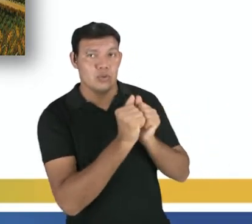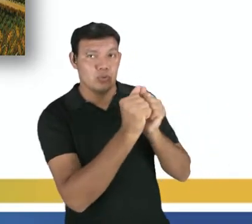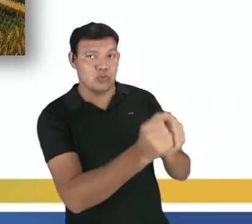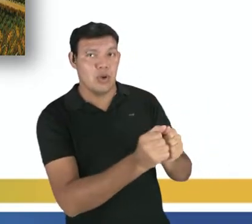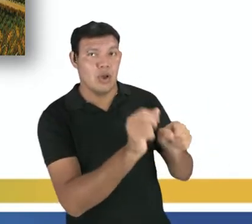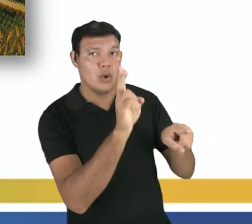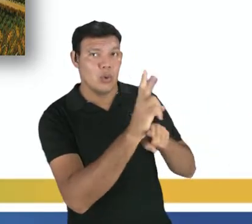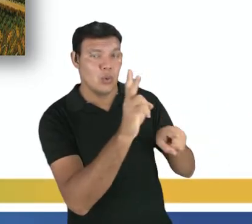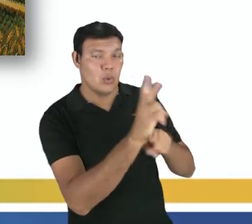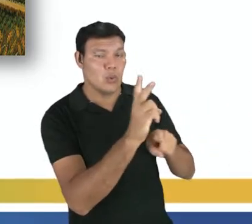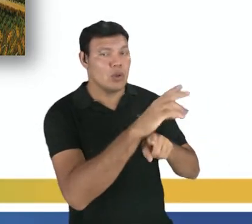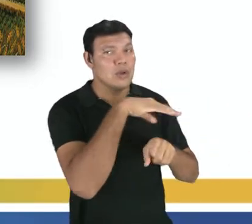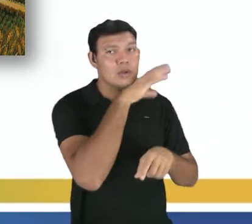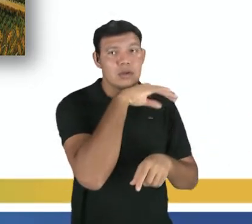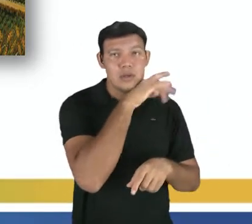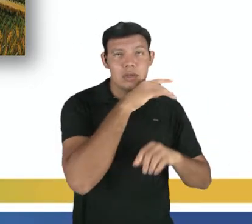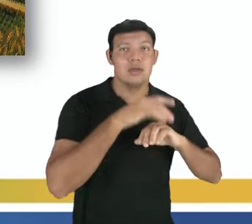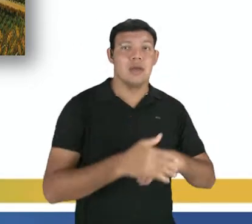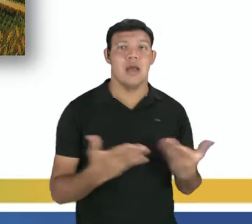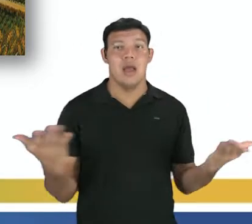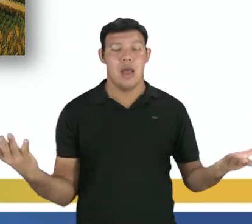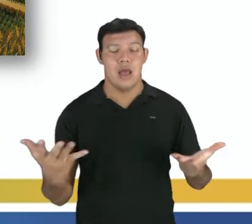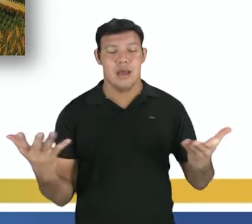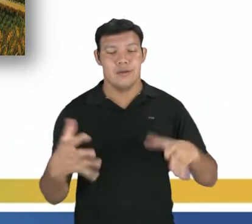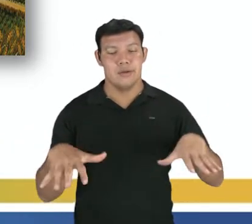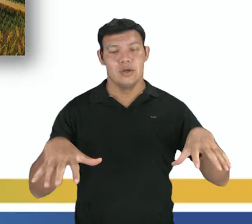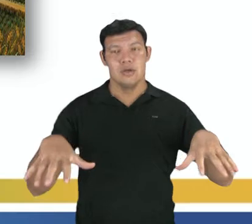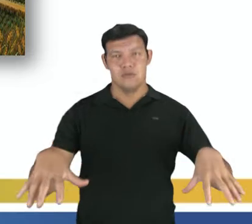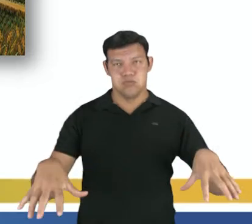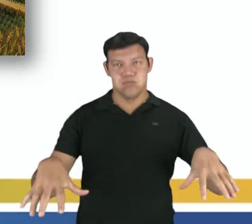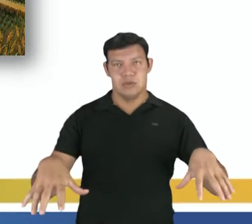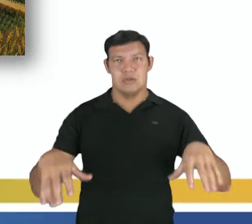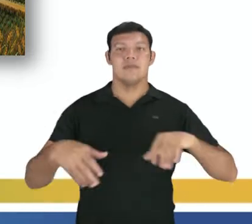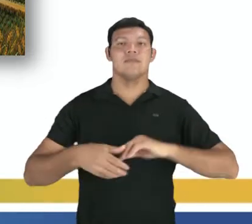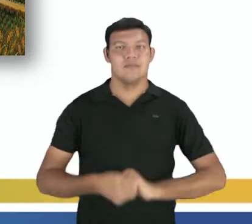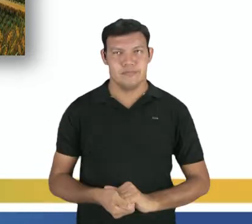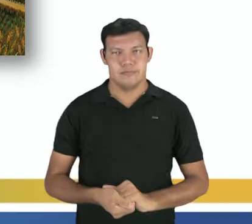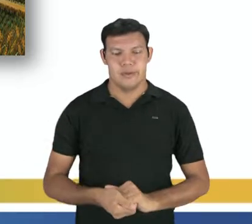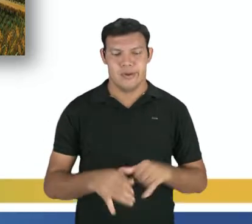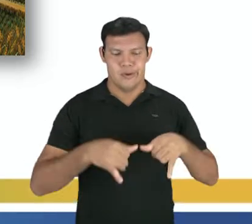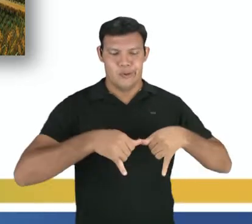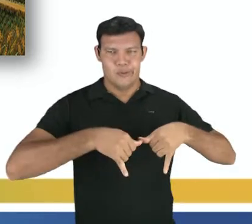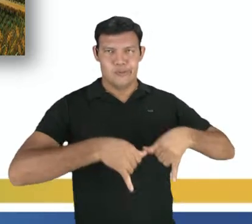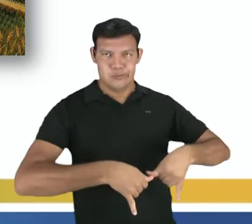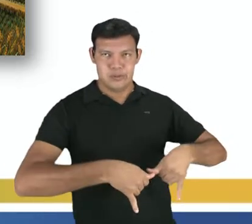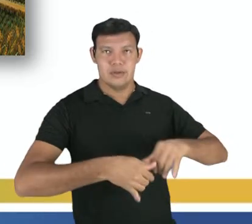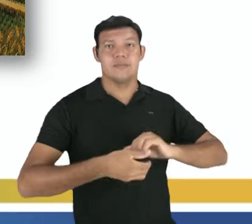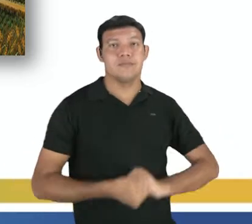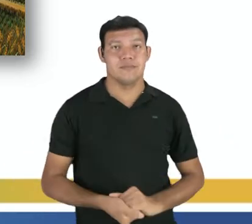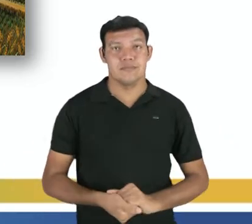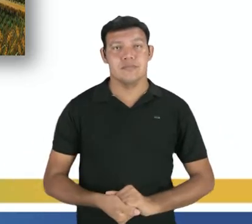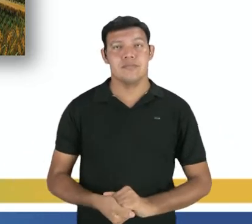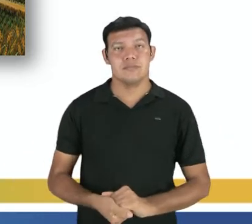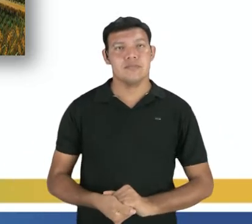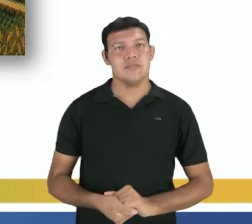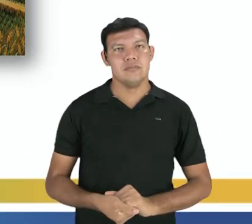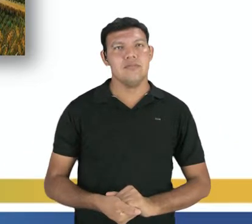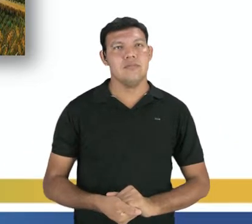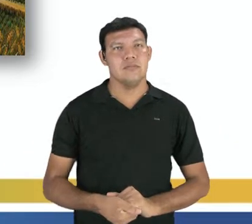do nômade, né? Agora a gente tem um sedentário, que é alguém que se fixa, né? Que fica naquele lugar. Existiram núcleos